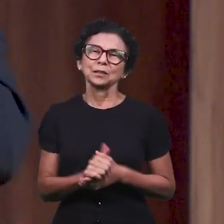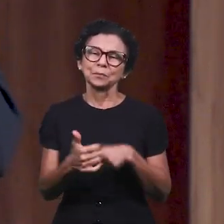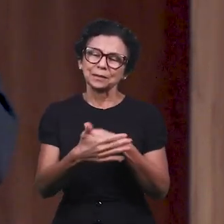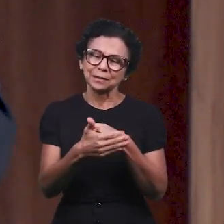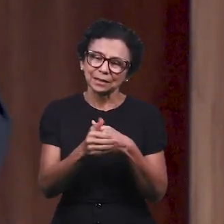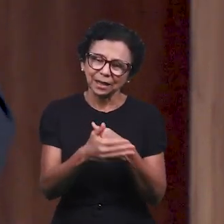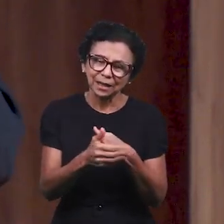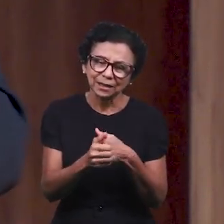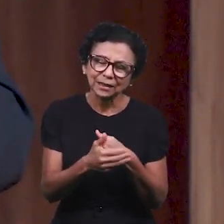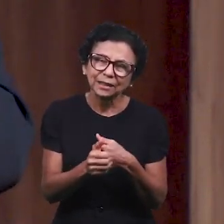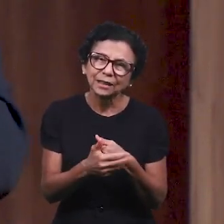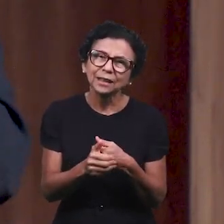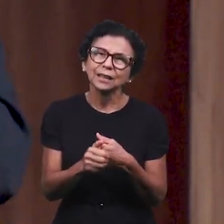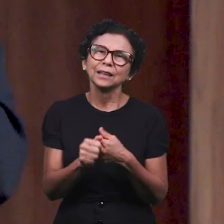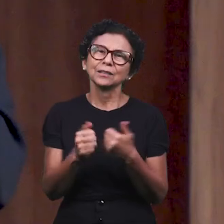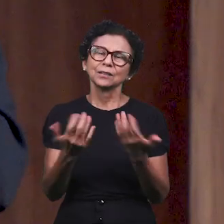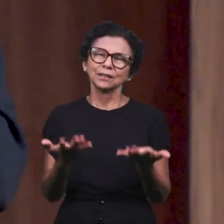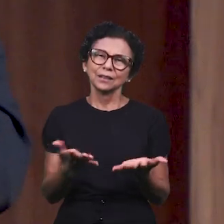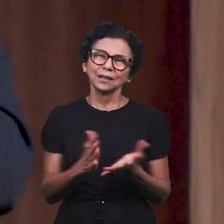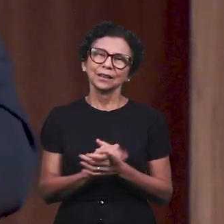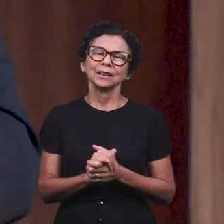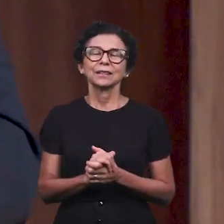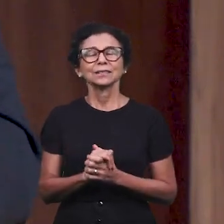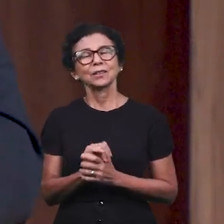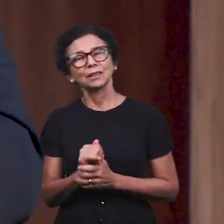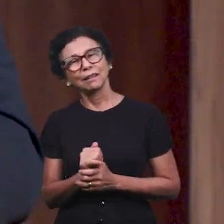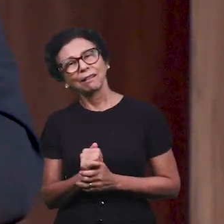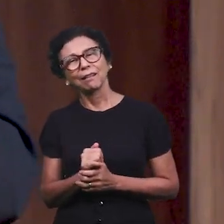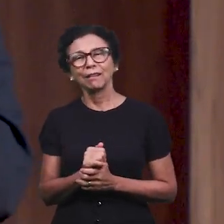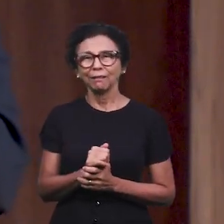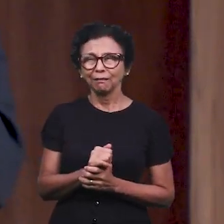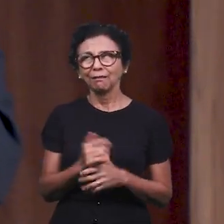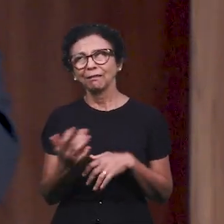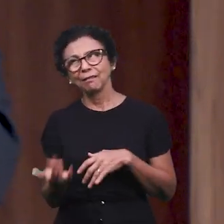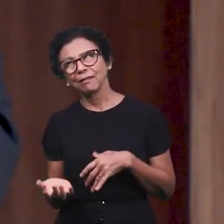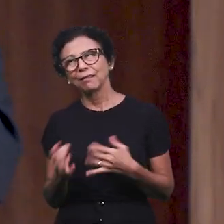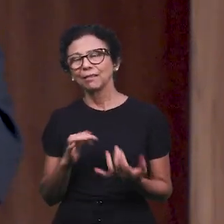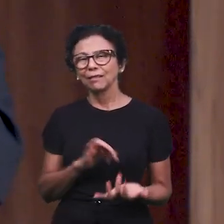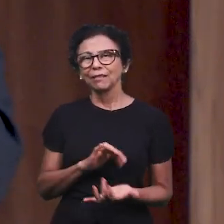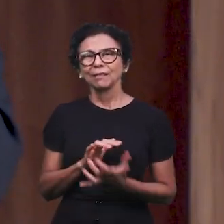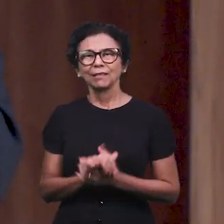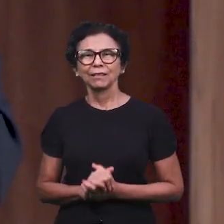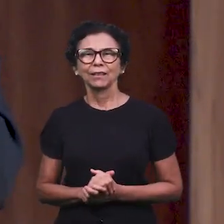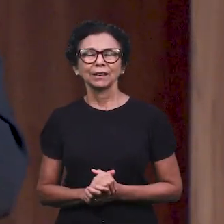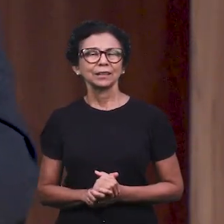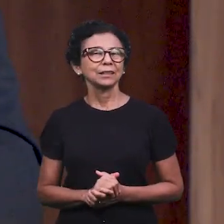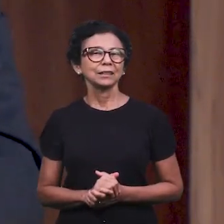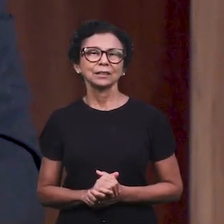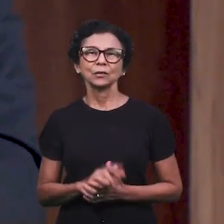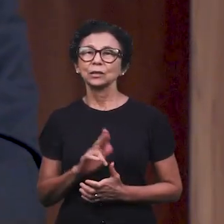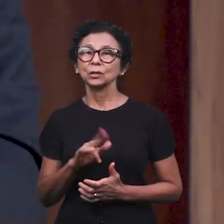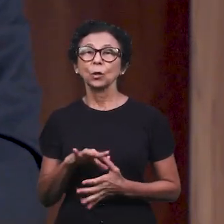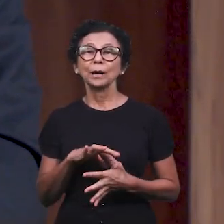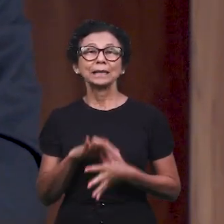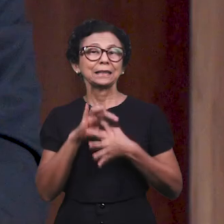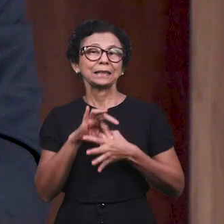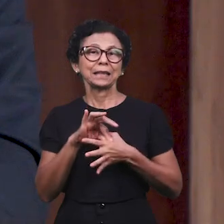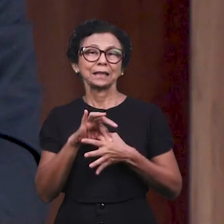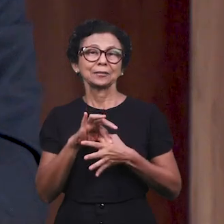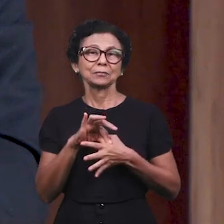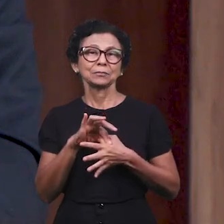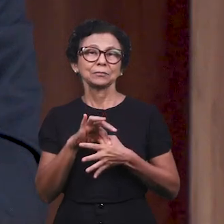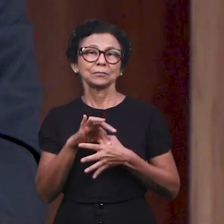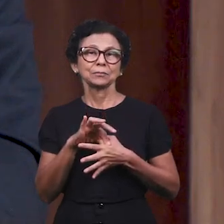dá mais carinho, mais afeto, menos correção, acaba sendo um pouco mais dengoso e acaba não desenvolvendo liderança. Aí o Senhor